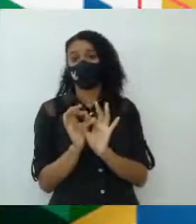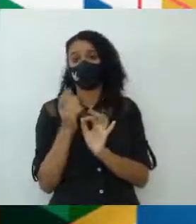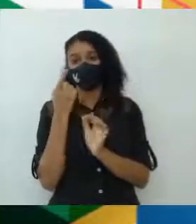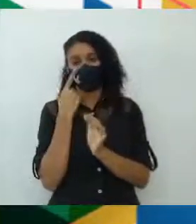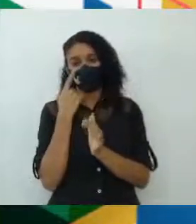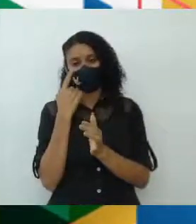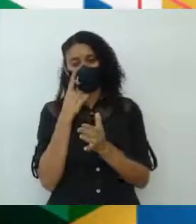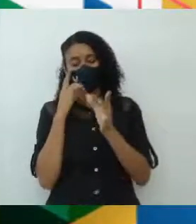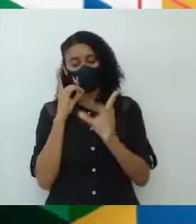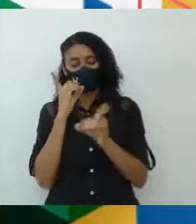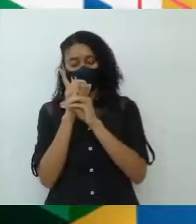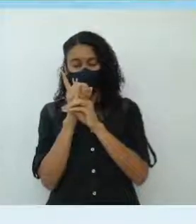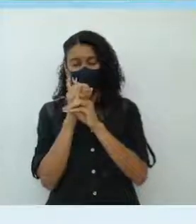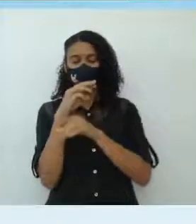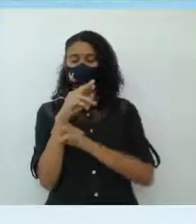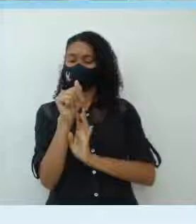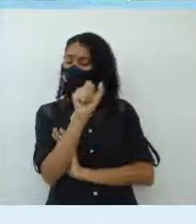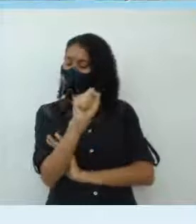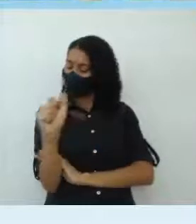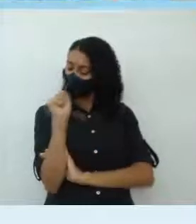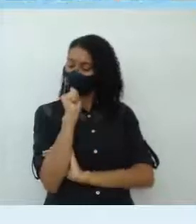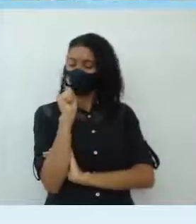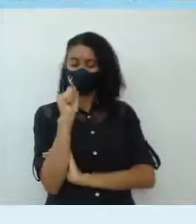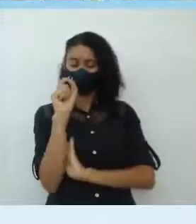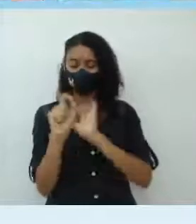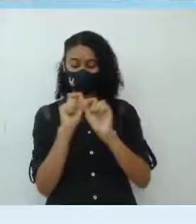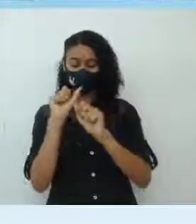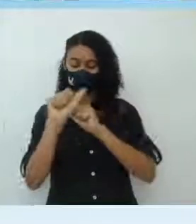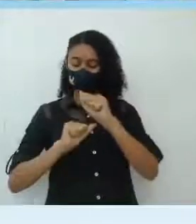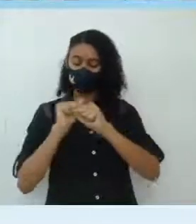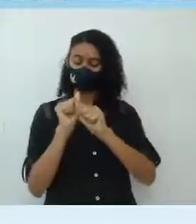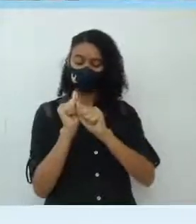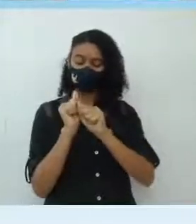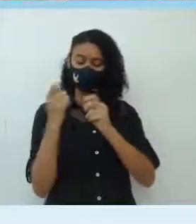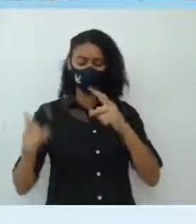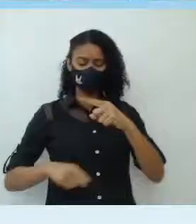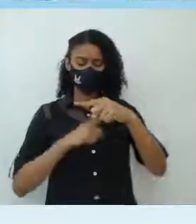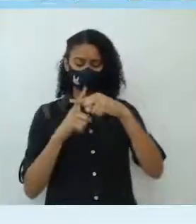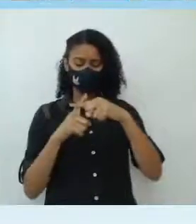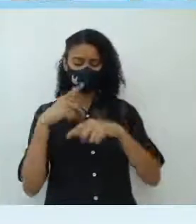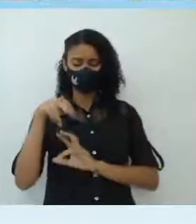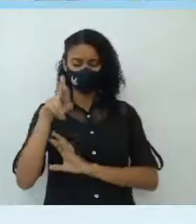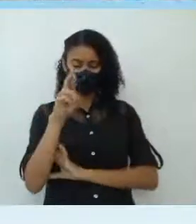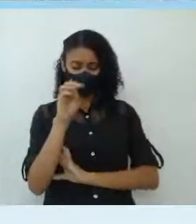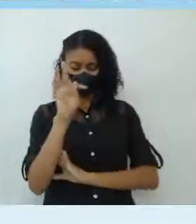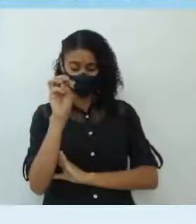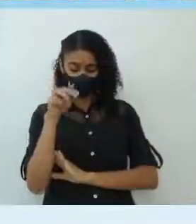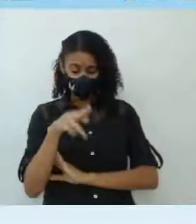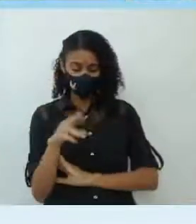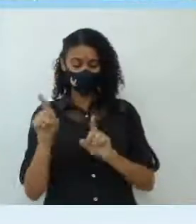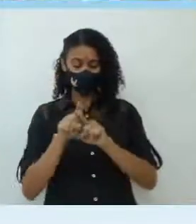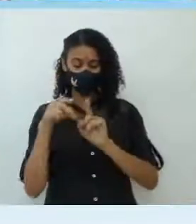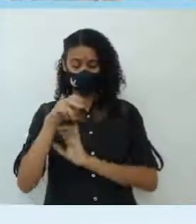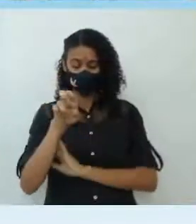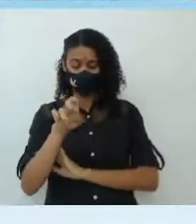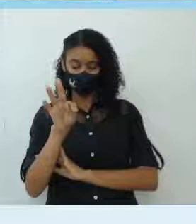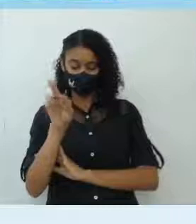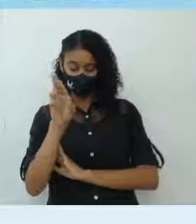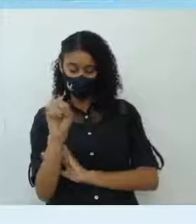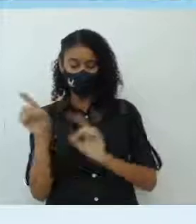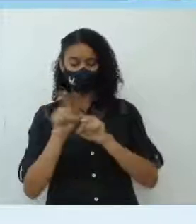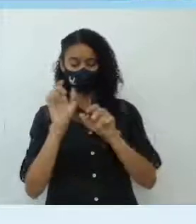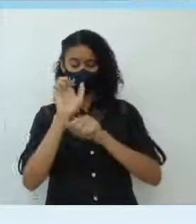para descobrir a massa de um átomo, eu tenho que somar a massa do próton, a massa do nêutron e a massa do